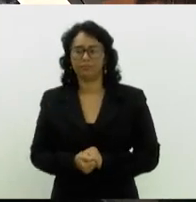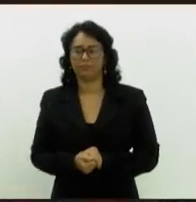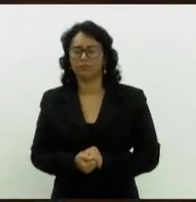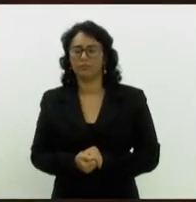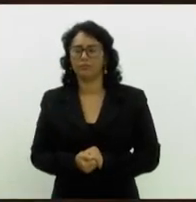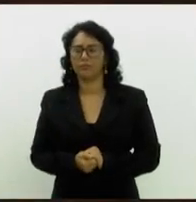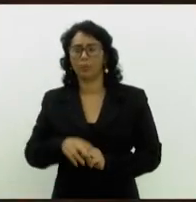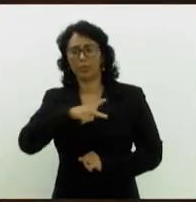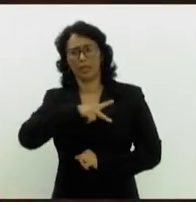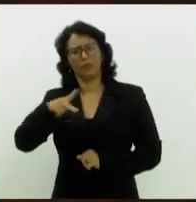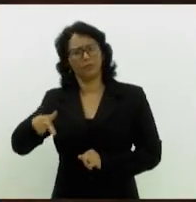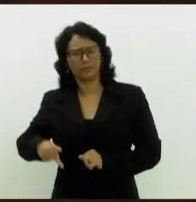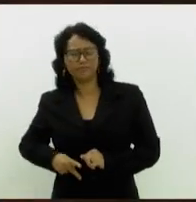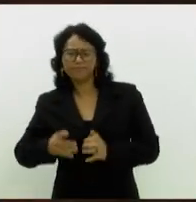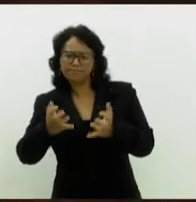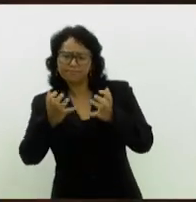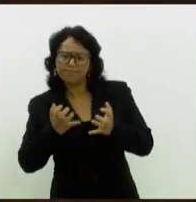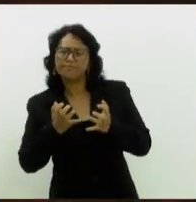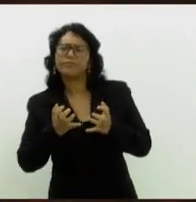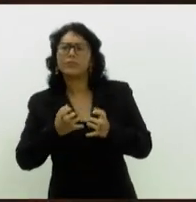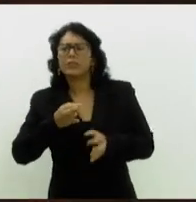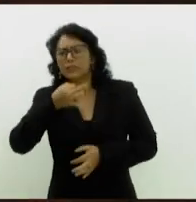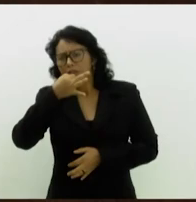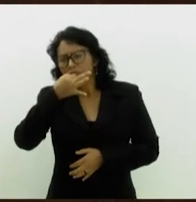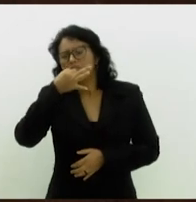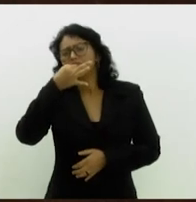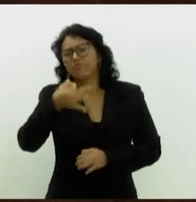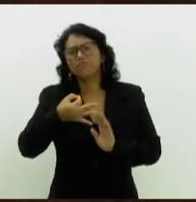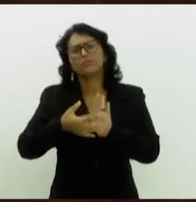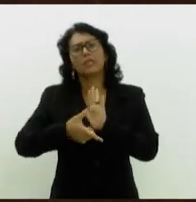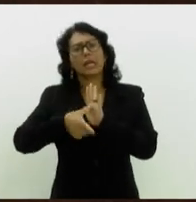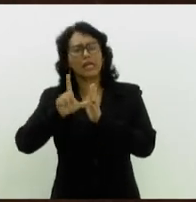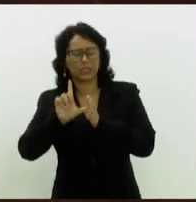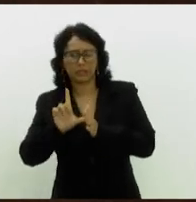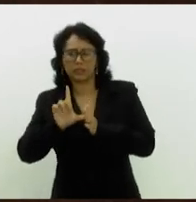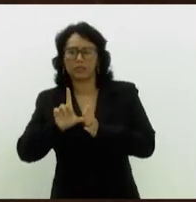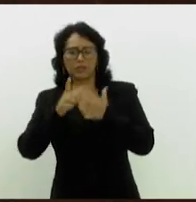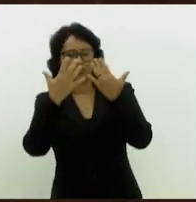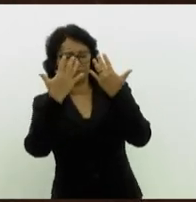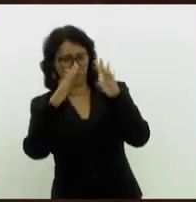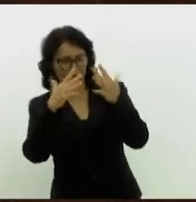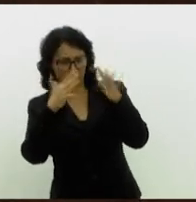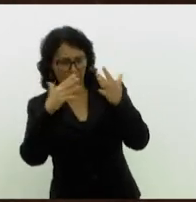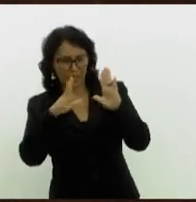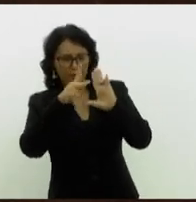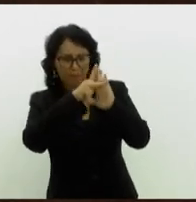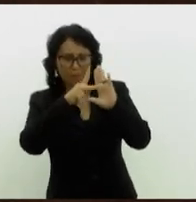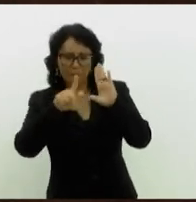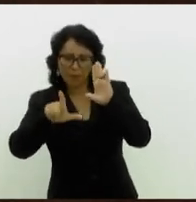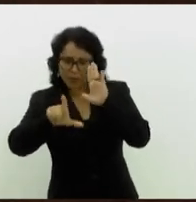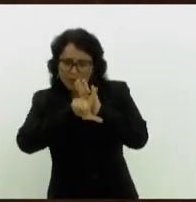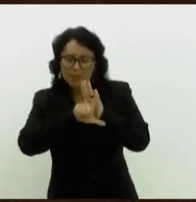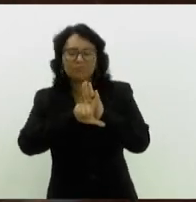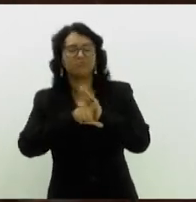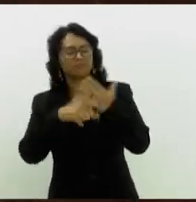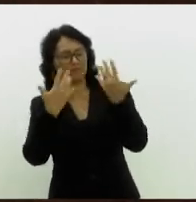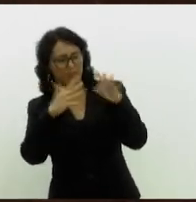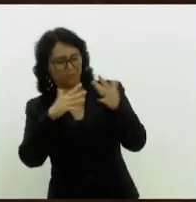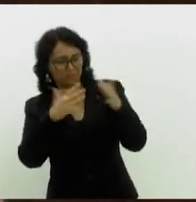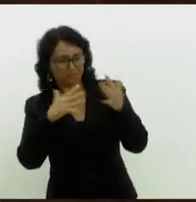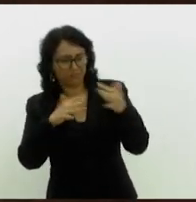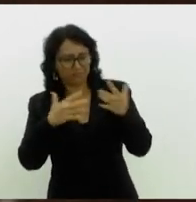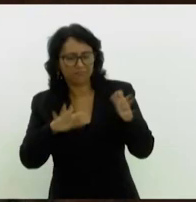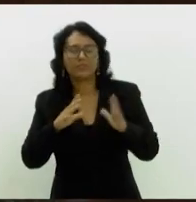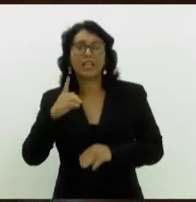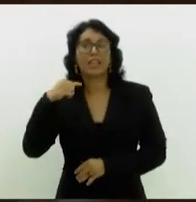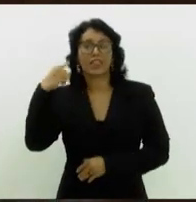presidenta queria eh antes parabenizar o projeto de lei do deputado Nobre colega